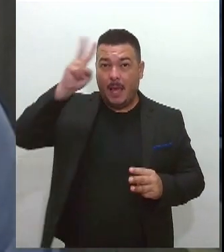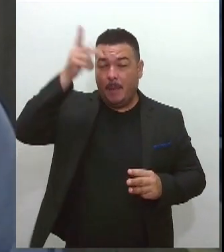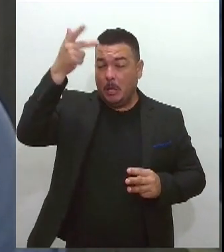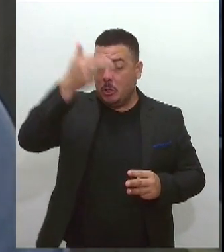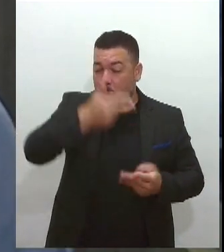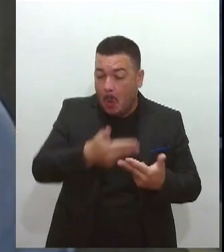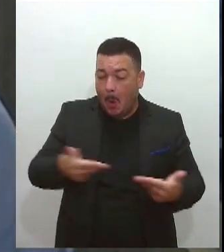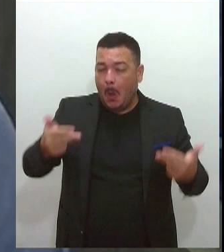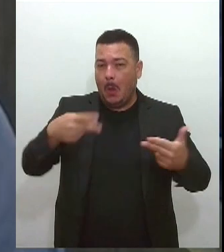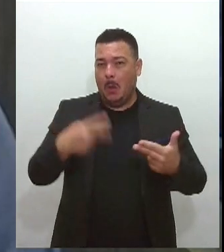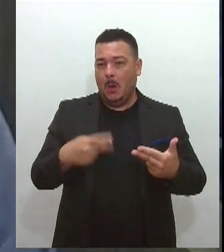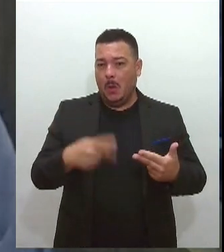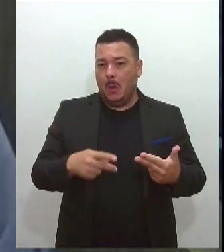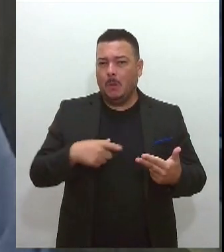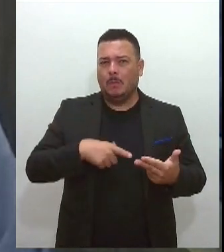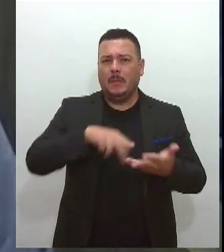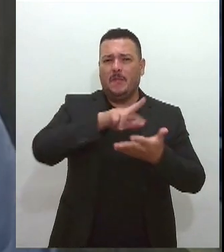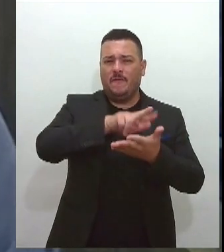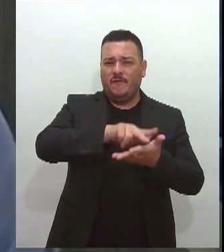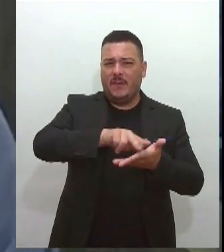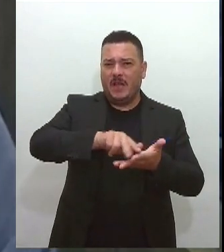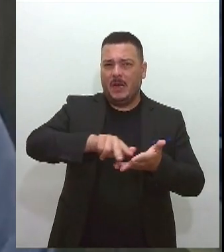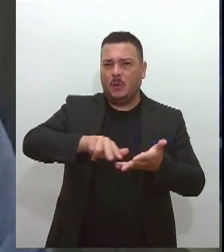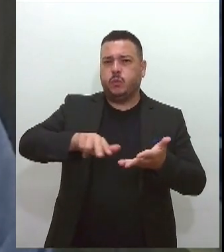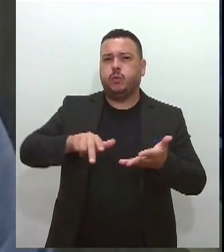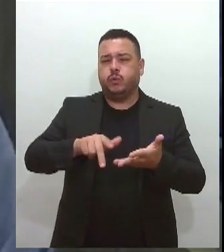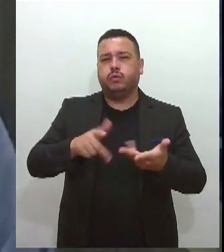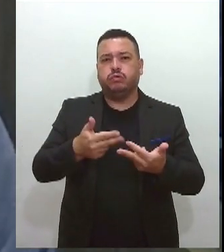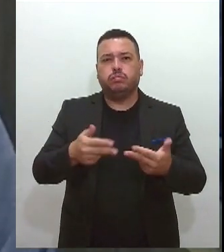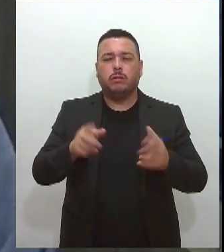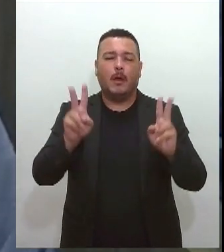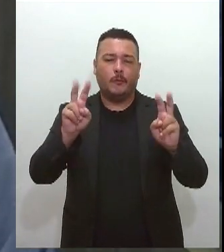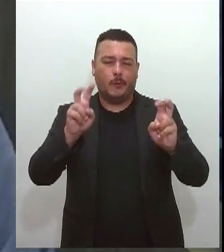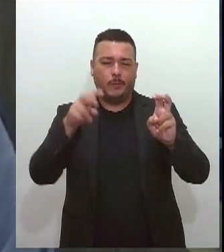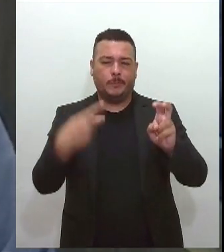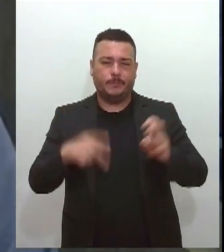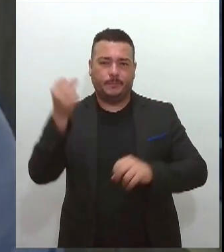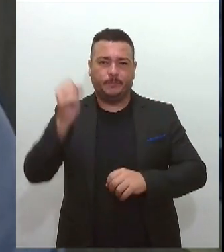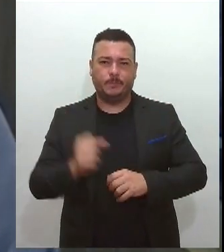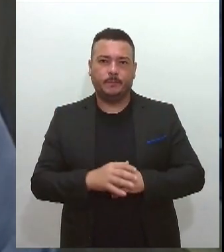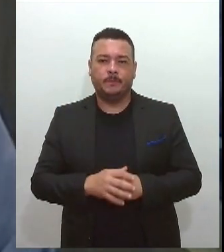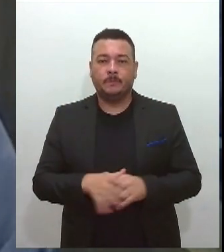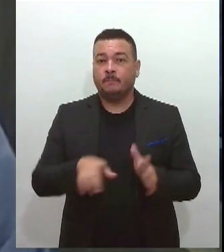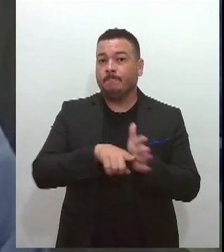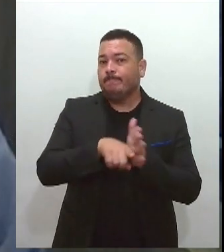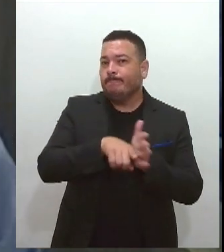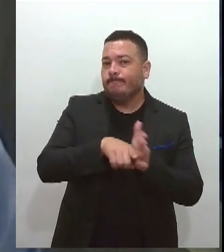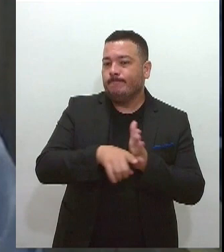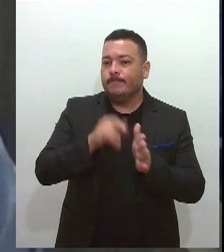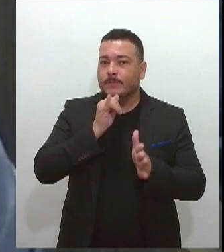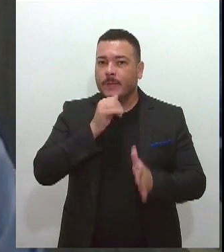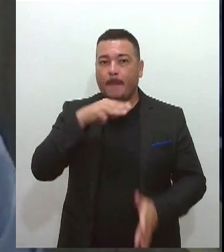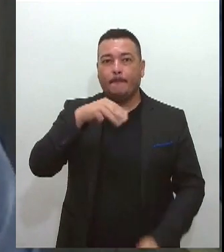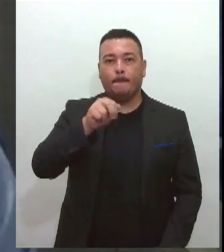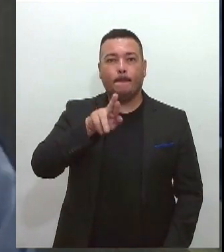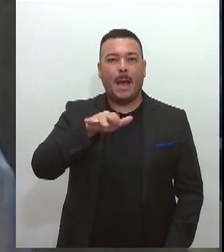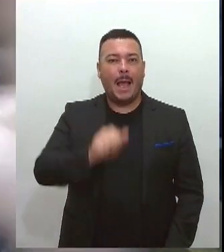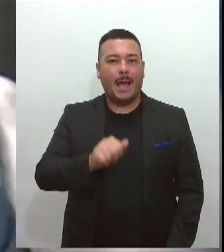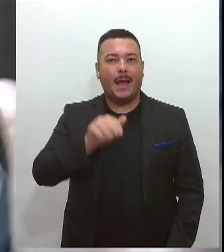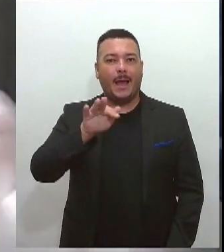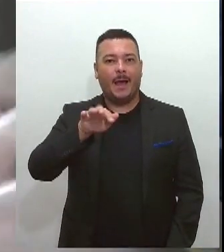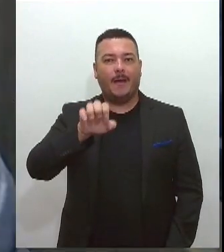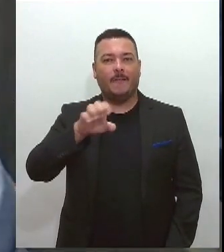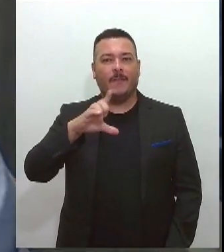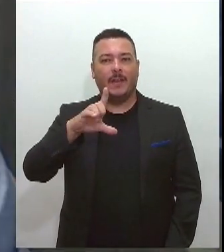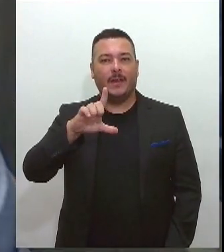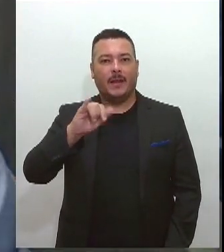tem um vasto material sobre Sergipe. Tem pesquisa sobre Maria Feliciana, onde tem, por exemplo, um adesivo do